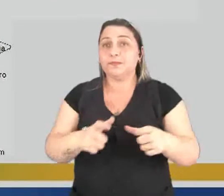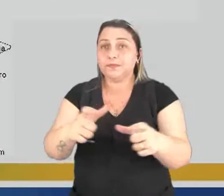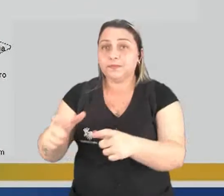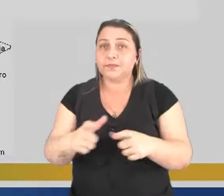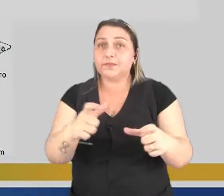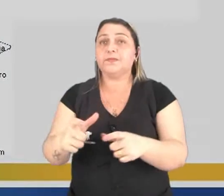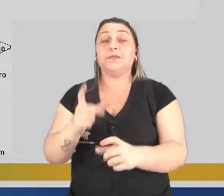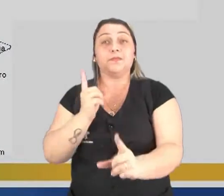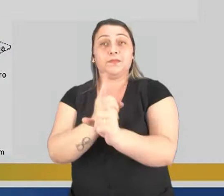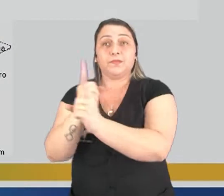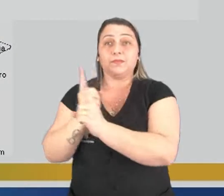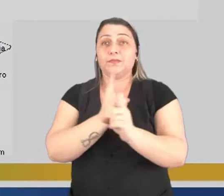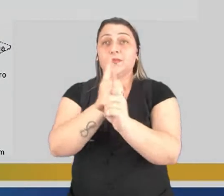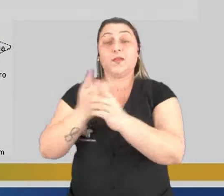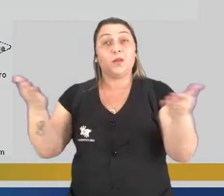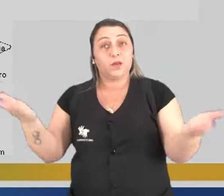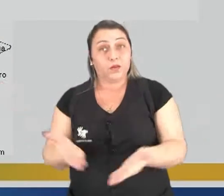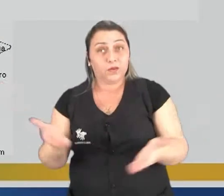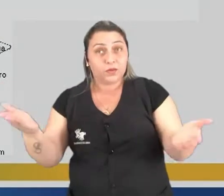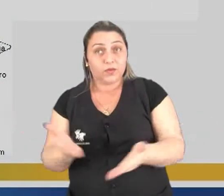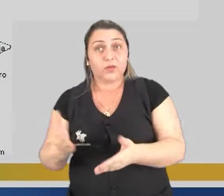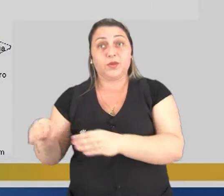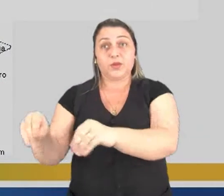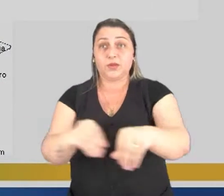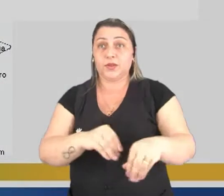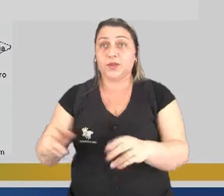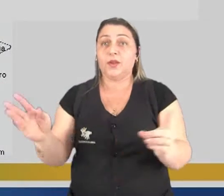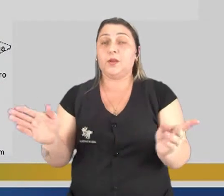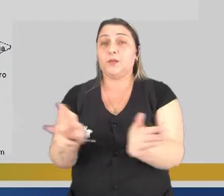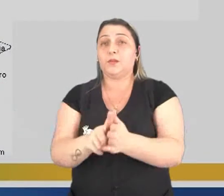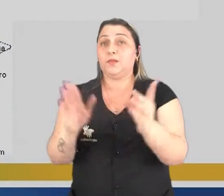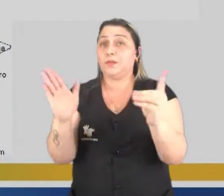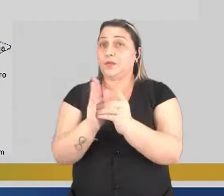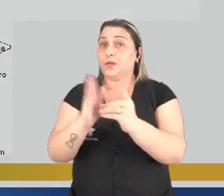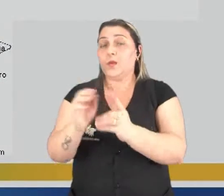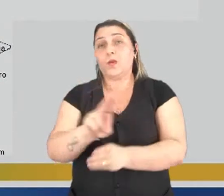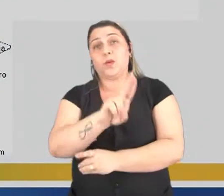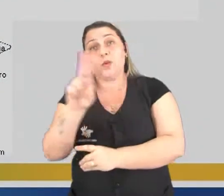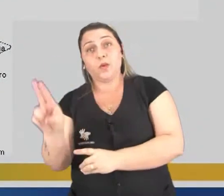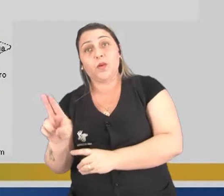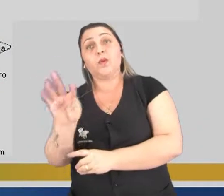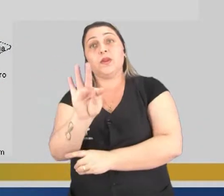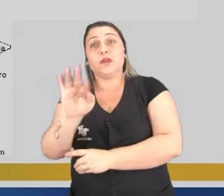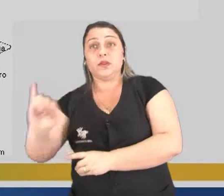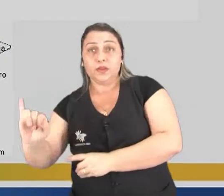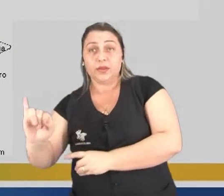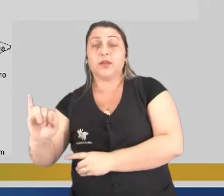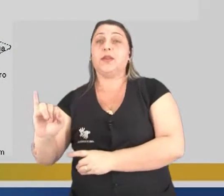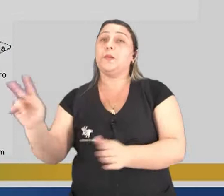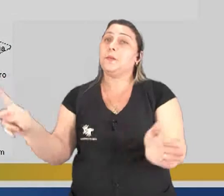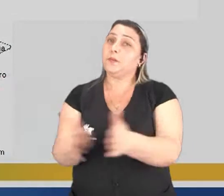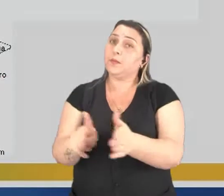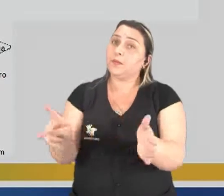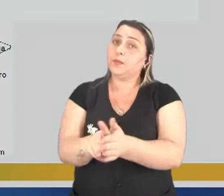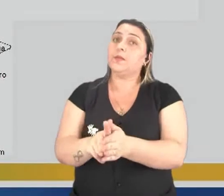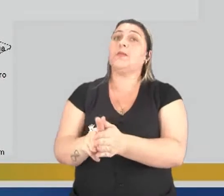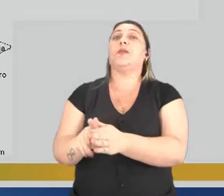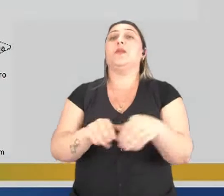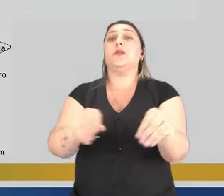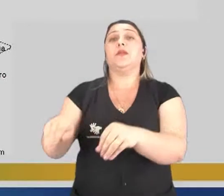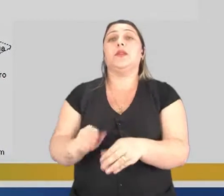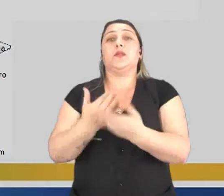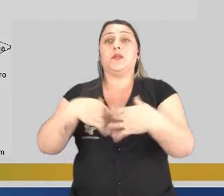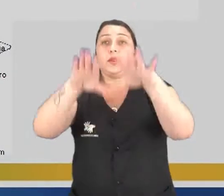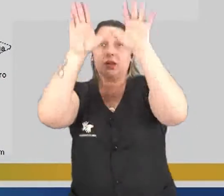localidades, encontram-se hoje em dia terras indígenas, ou a sigla TI, né, que pertencem ao território